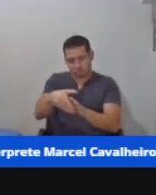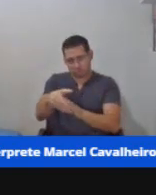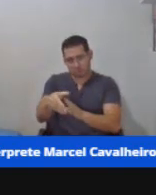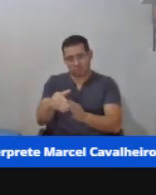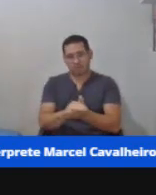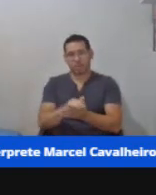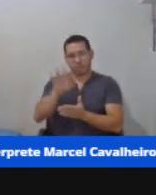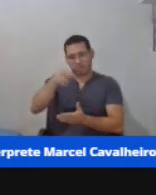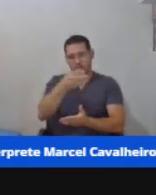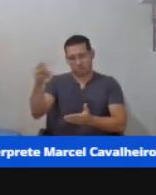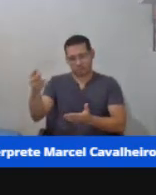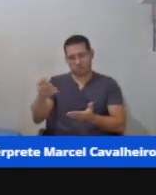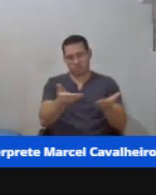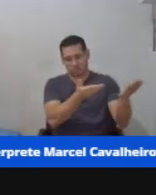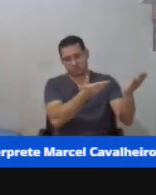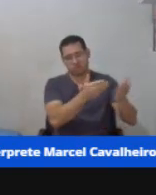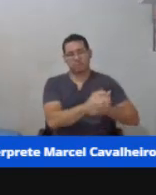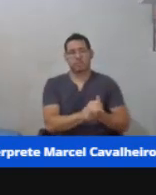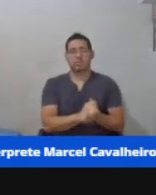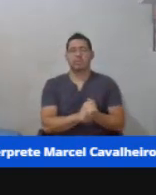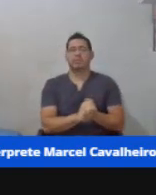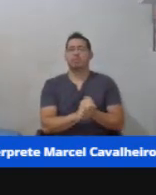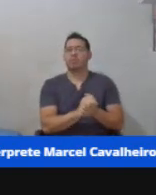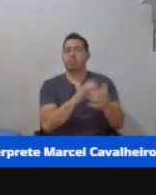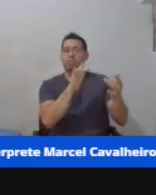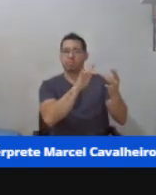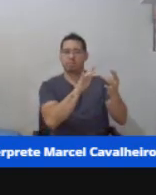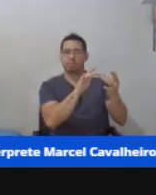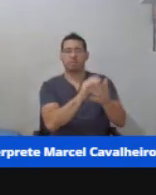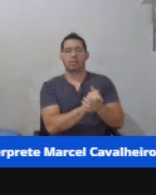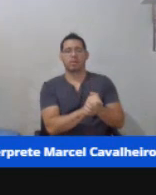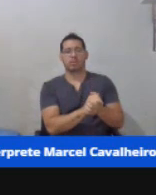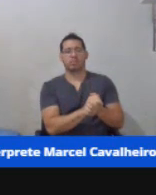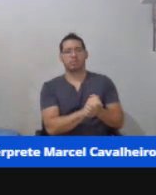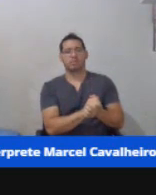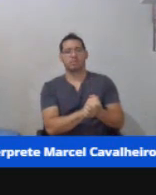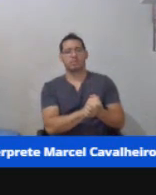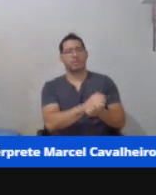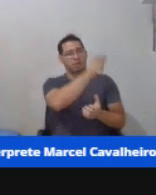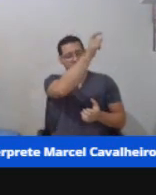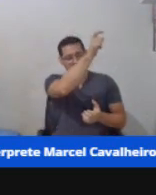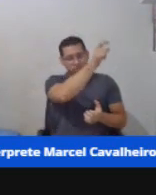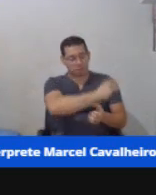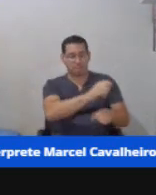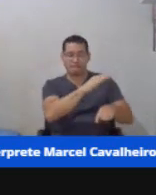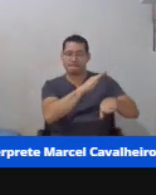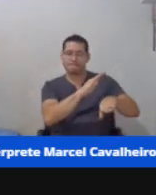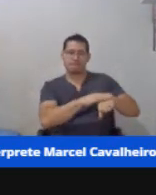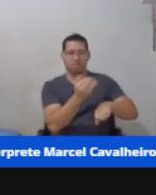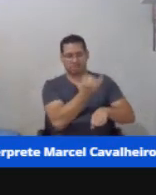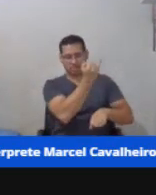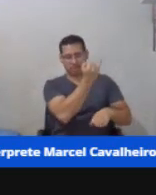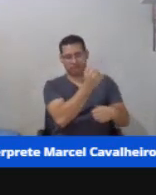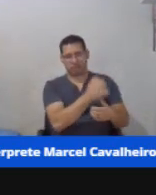visualiza, de forma que a coluna prioridade,